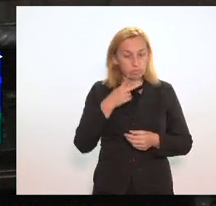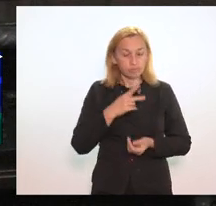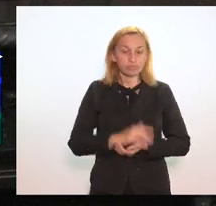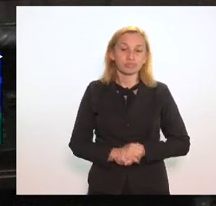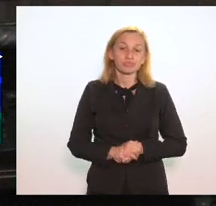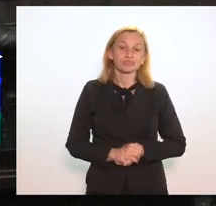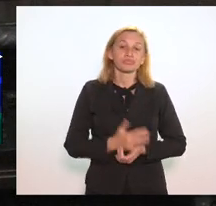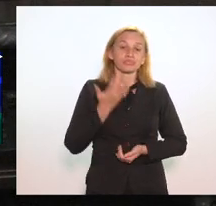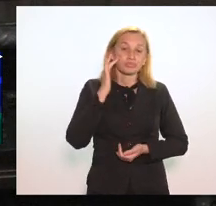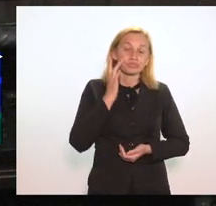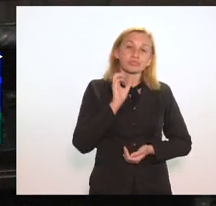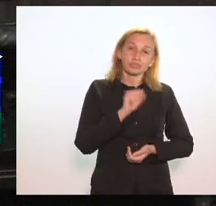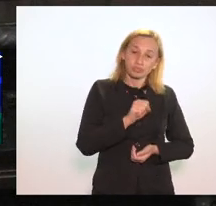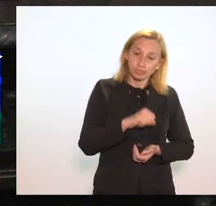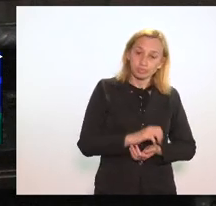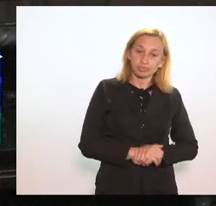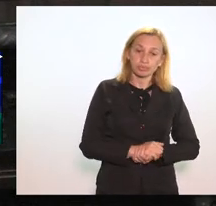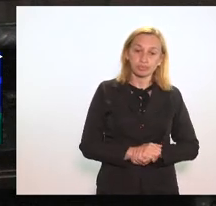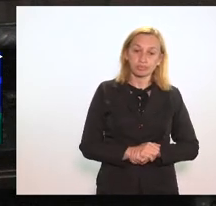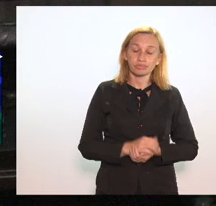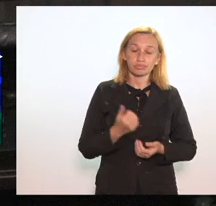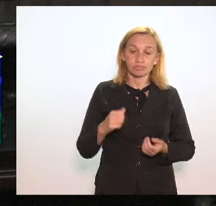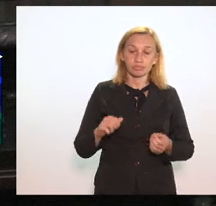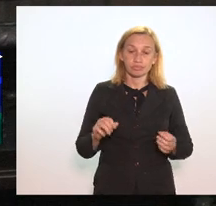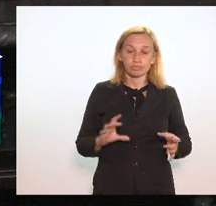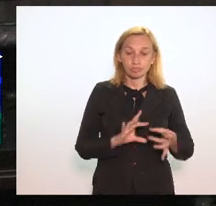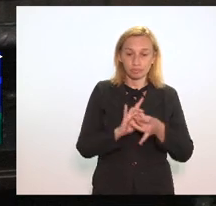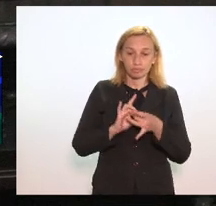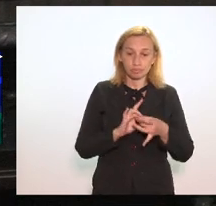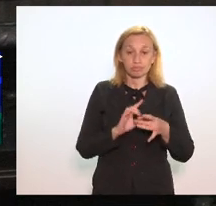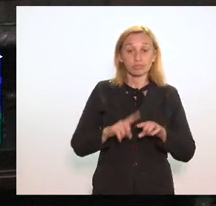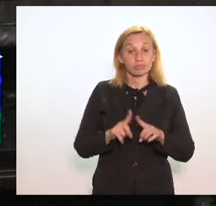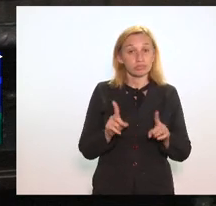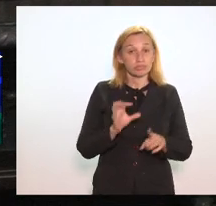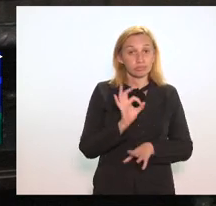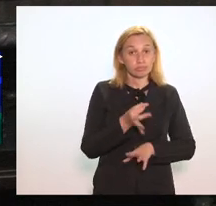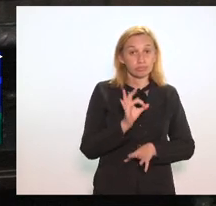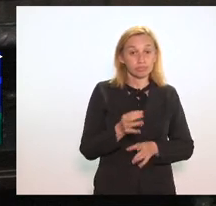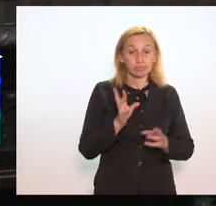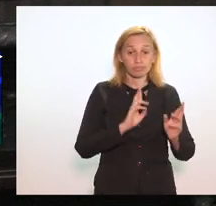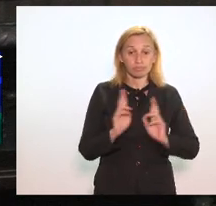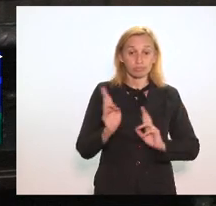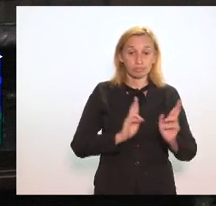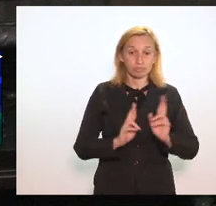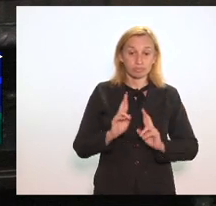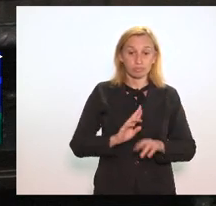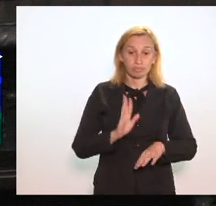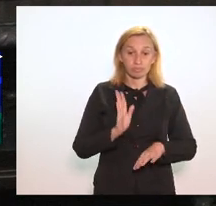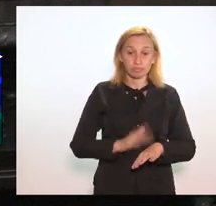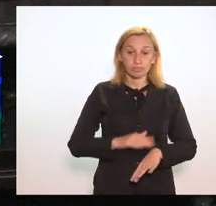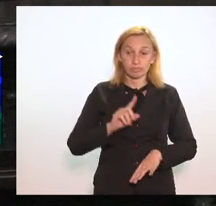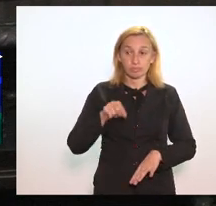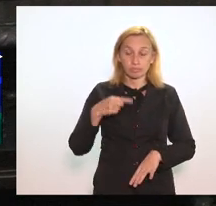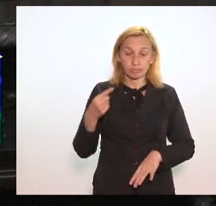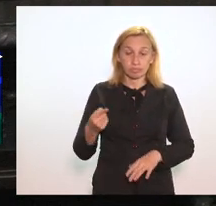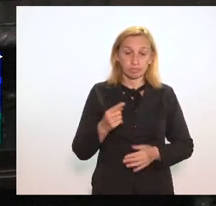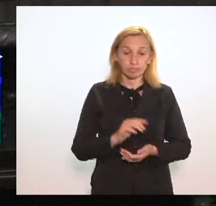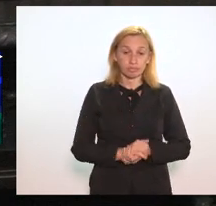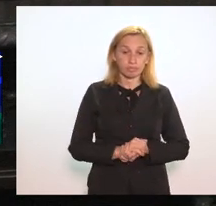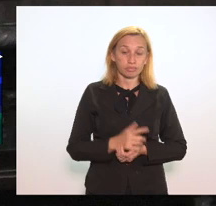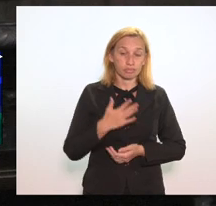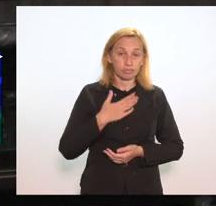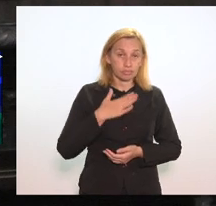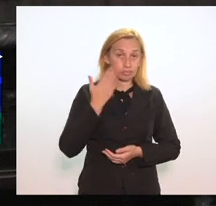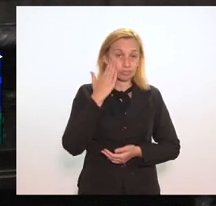porque eu acho que tem sim antecipar os feriados Mais especificamente com relação aos Demais dias do meu